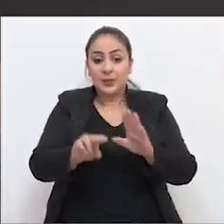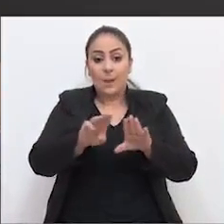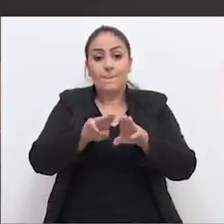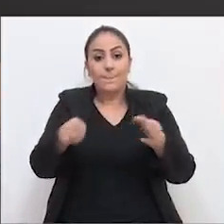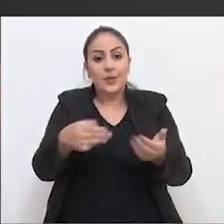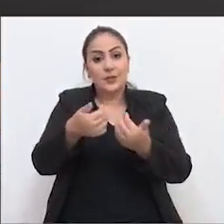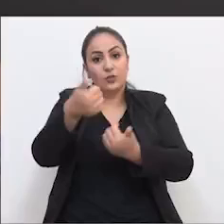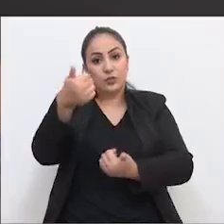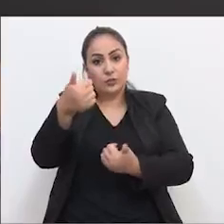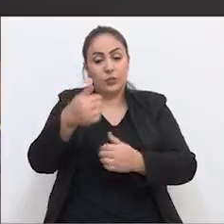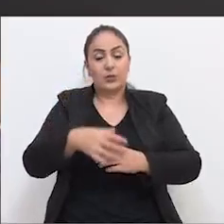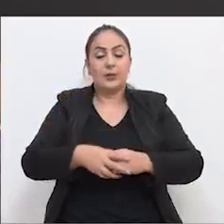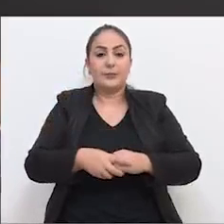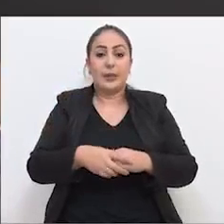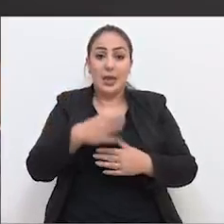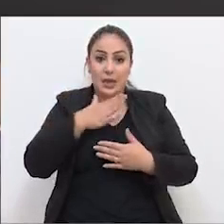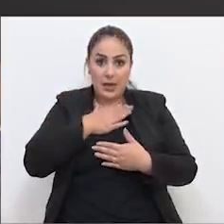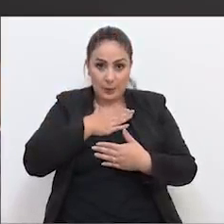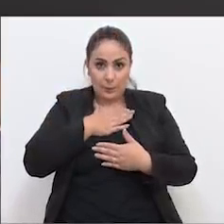mesa diretora,